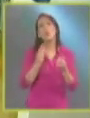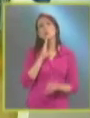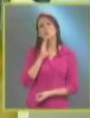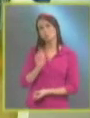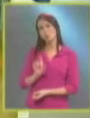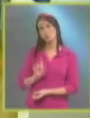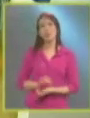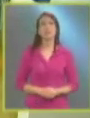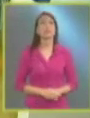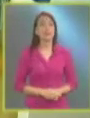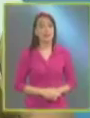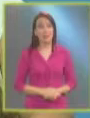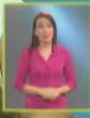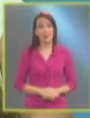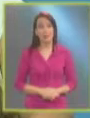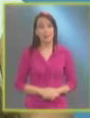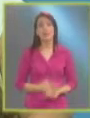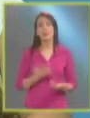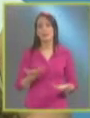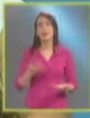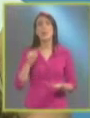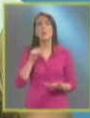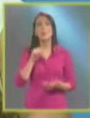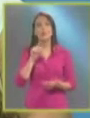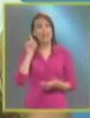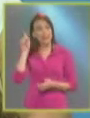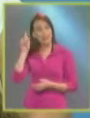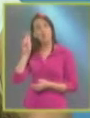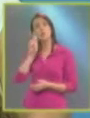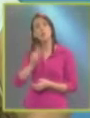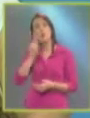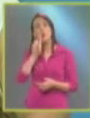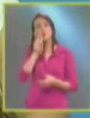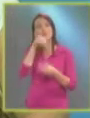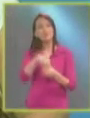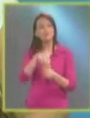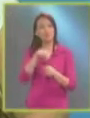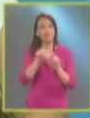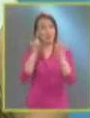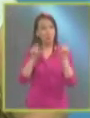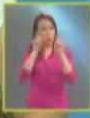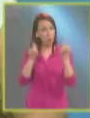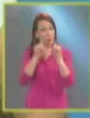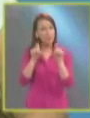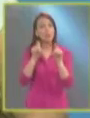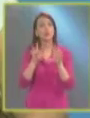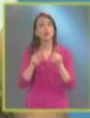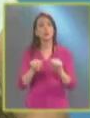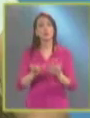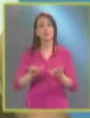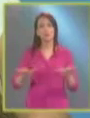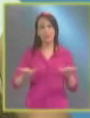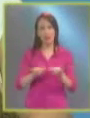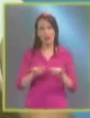Bom, a nossa utilização no computador é todinha através do teclado. A gente